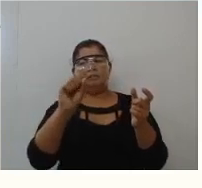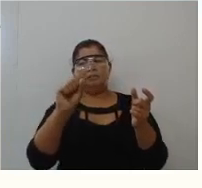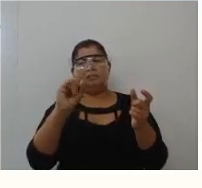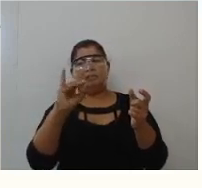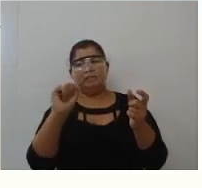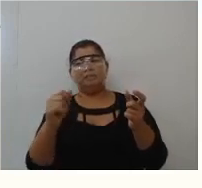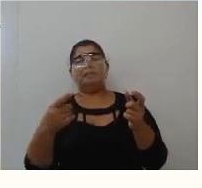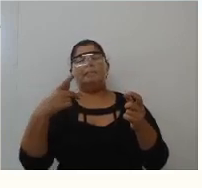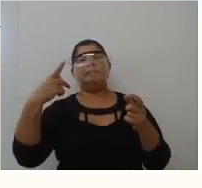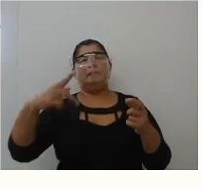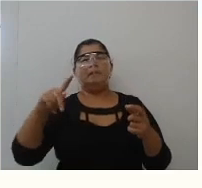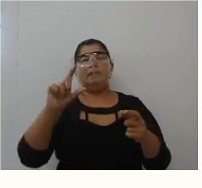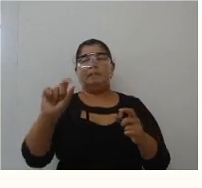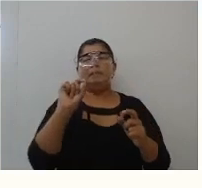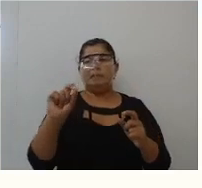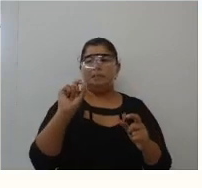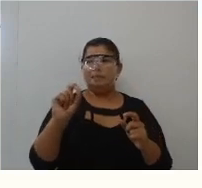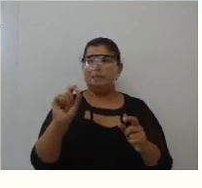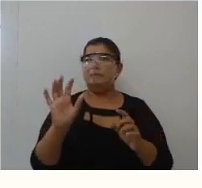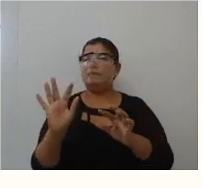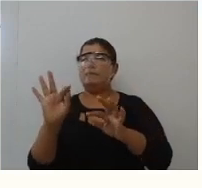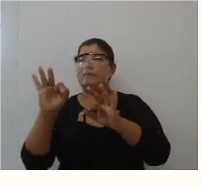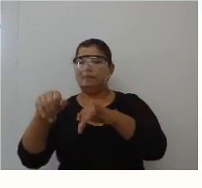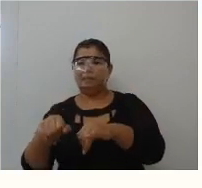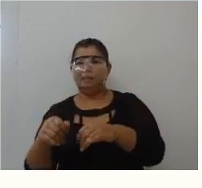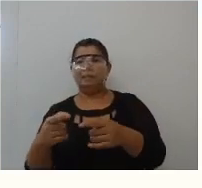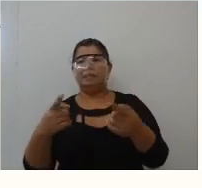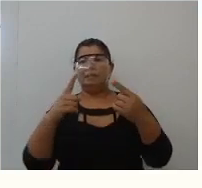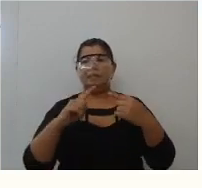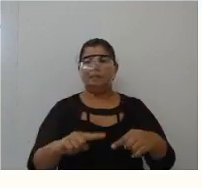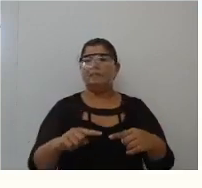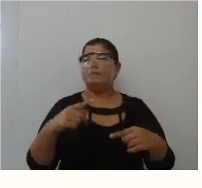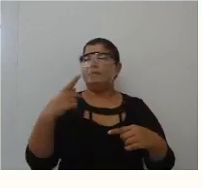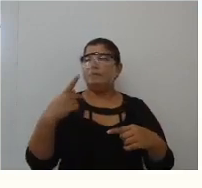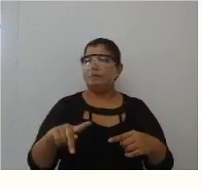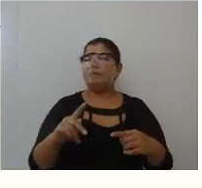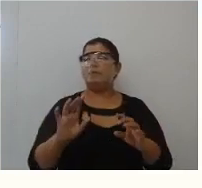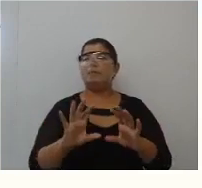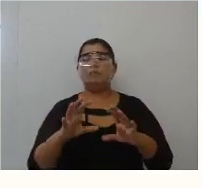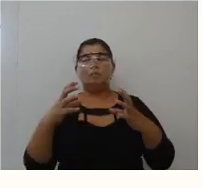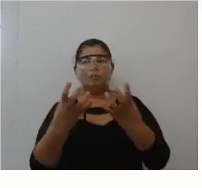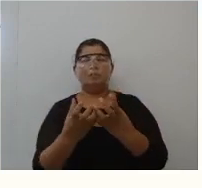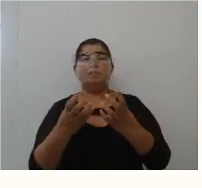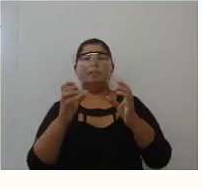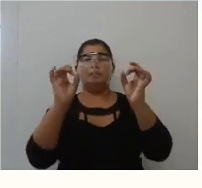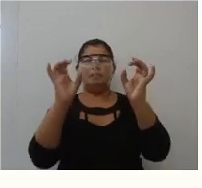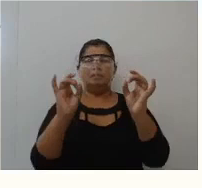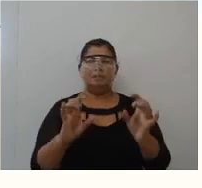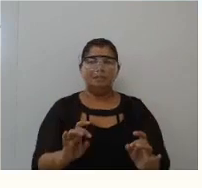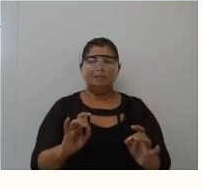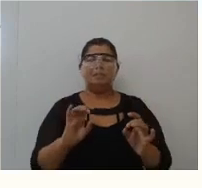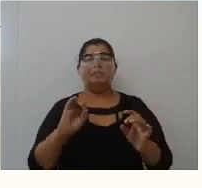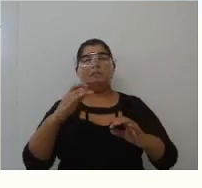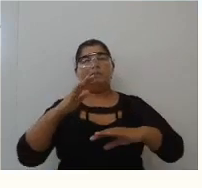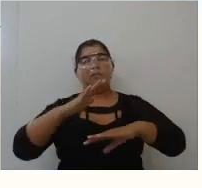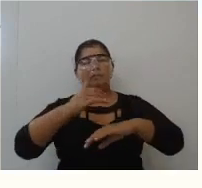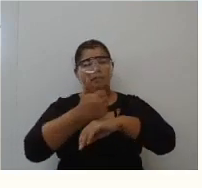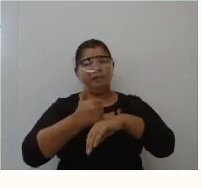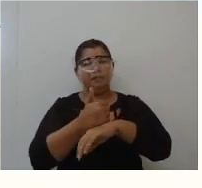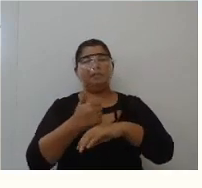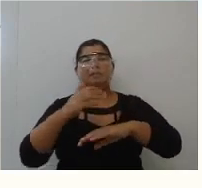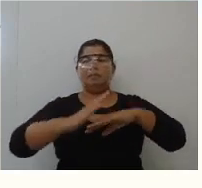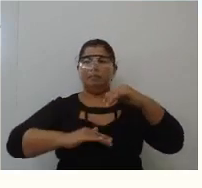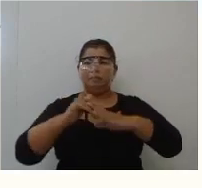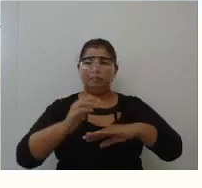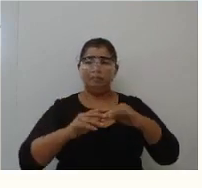e lá embaixo o para, ó. Turmas especiais ou profissionais especializados para auxiliar e